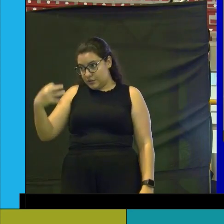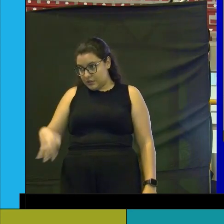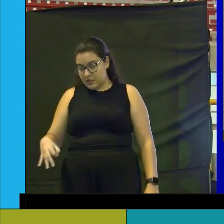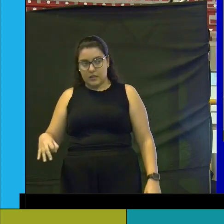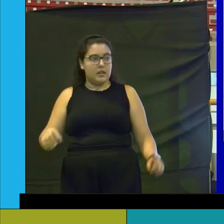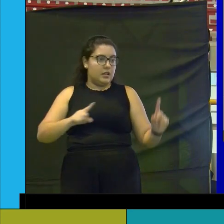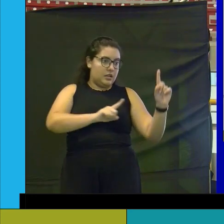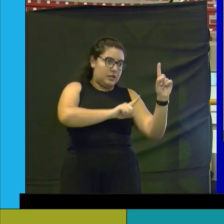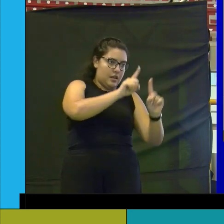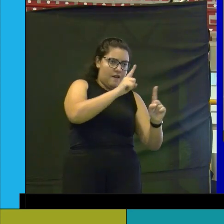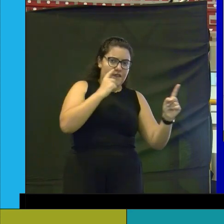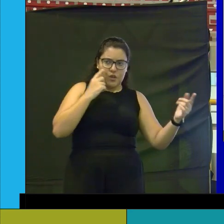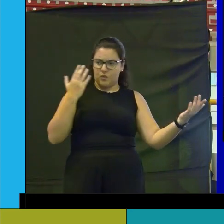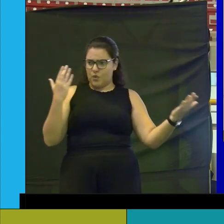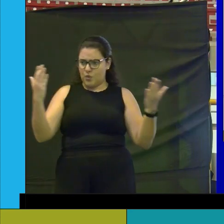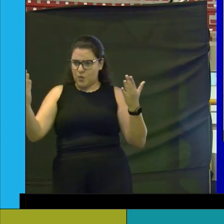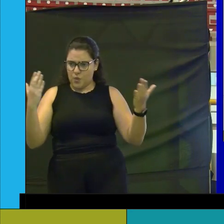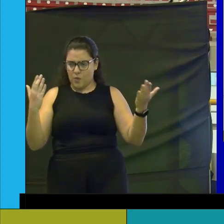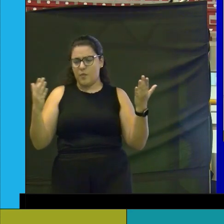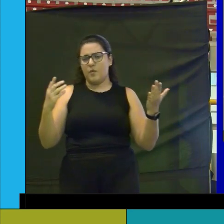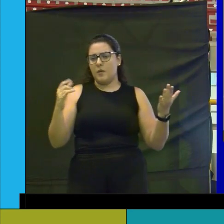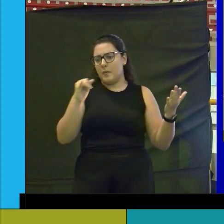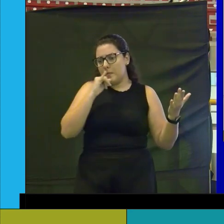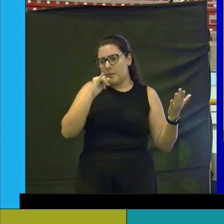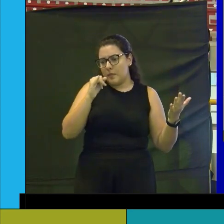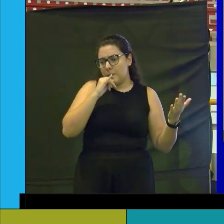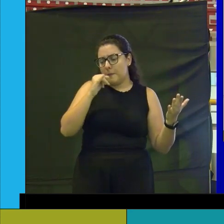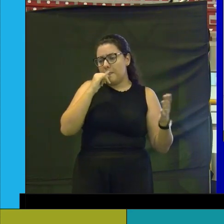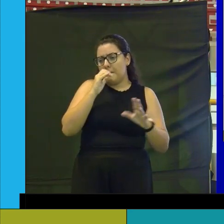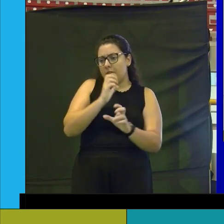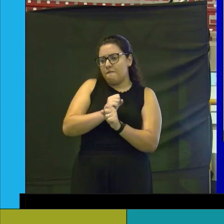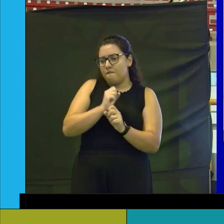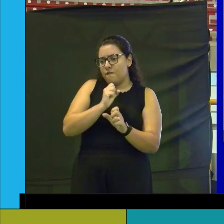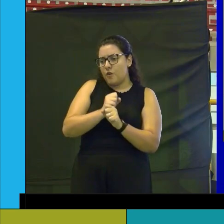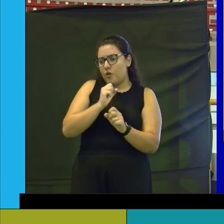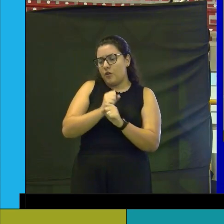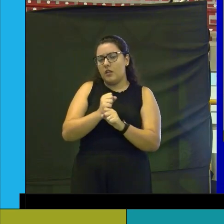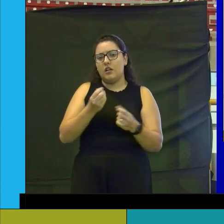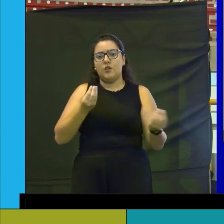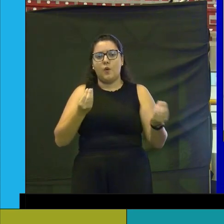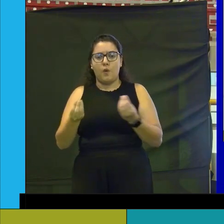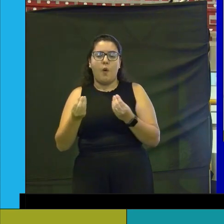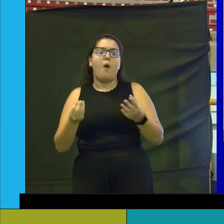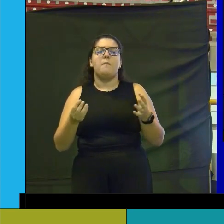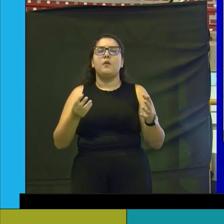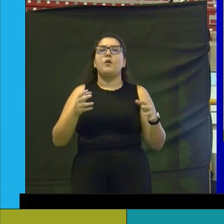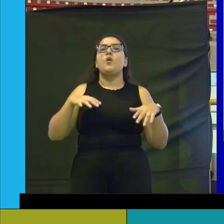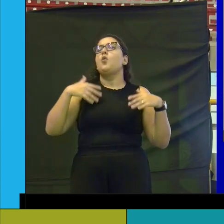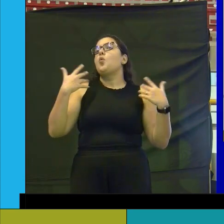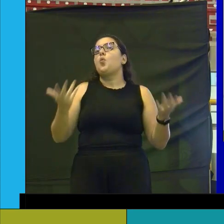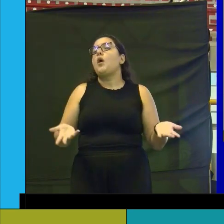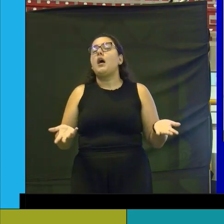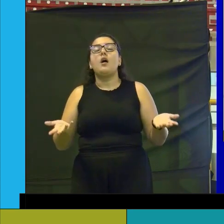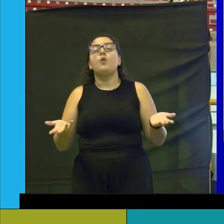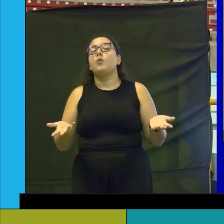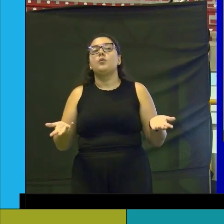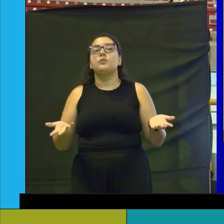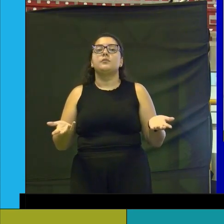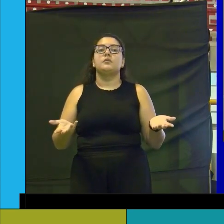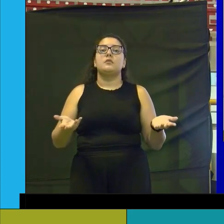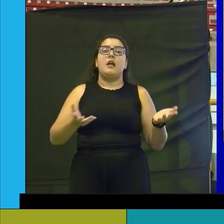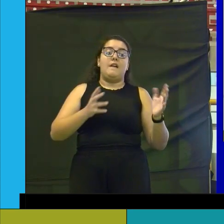ele quer que eu diga qual a fórmula, qual a modelagem, qual